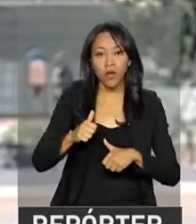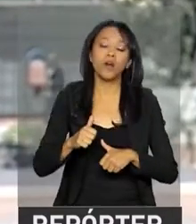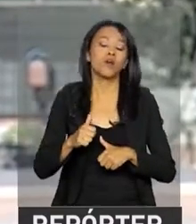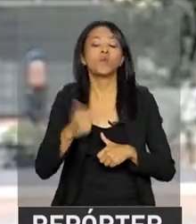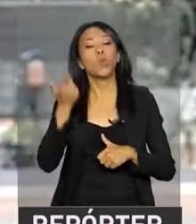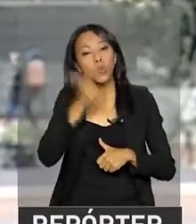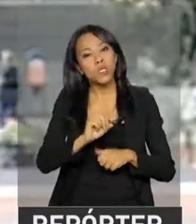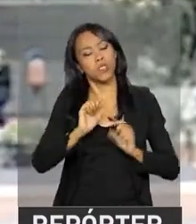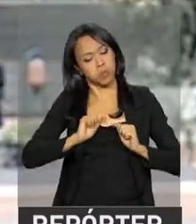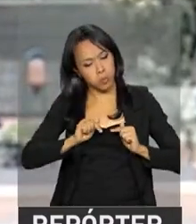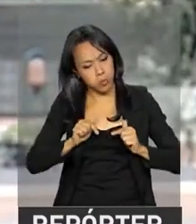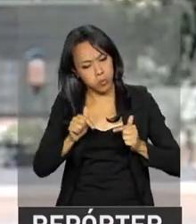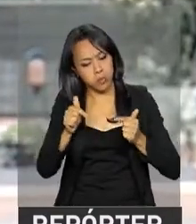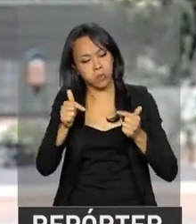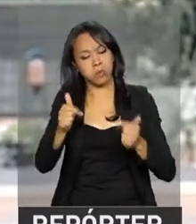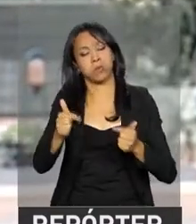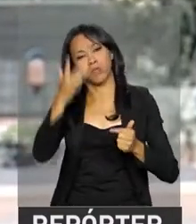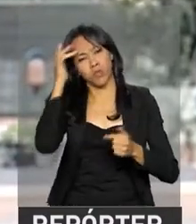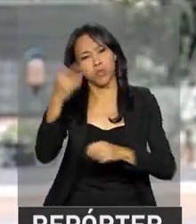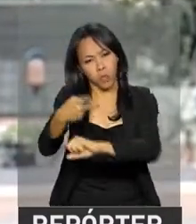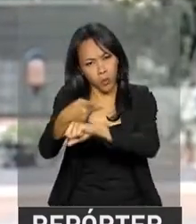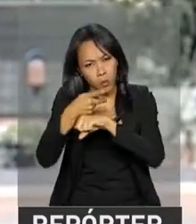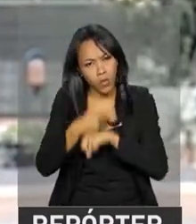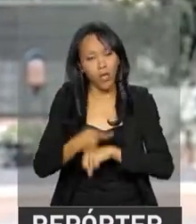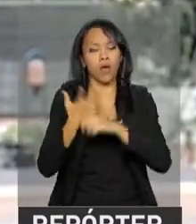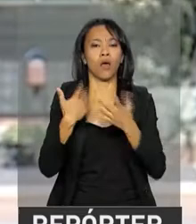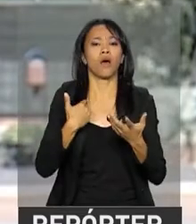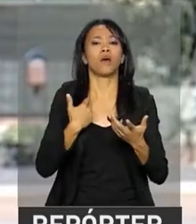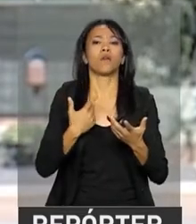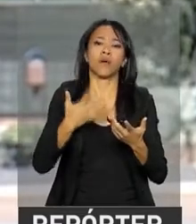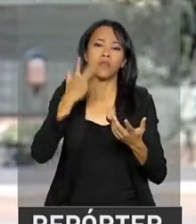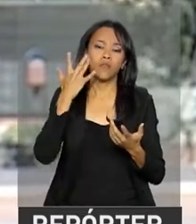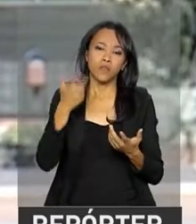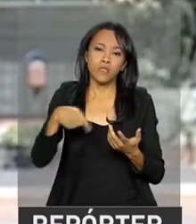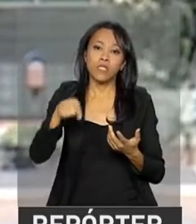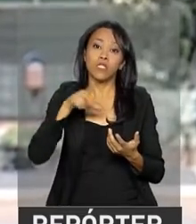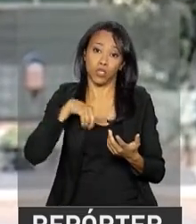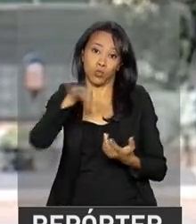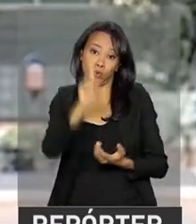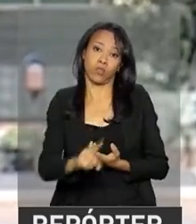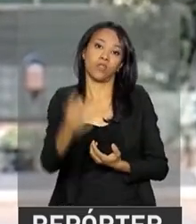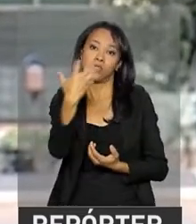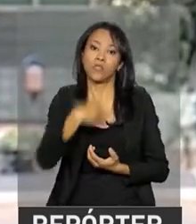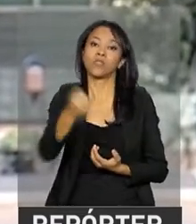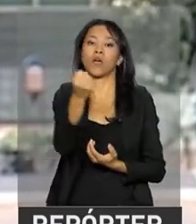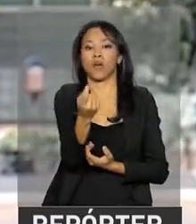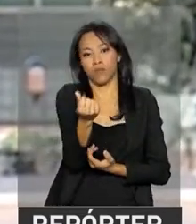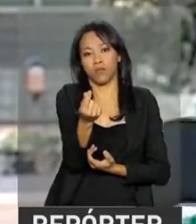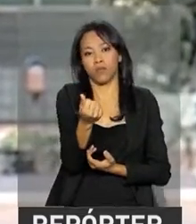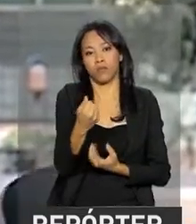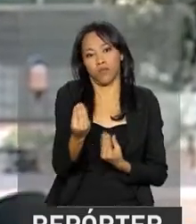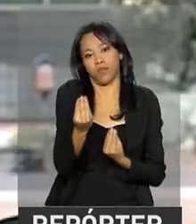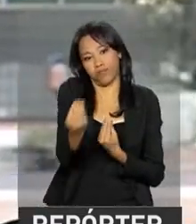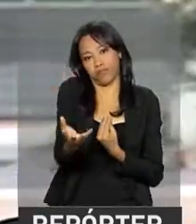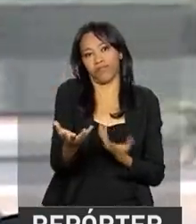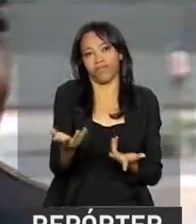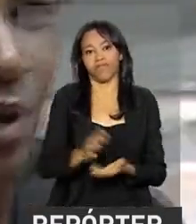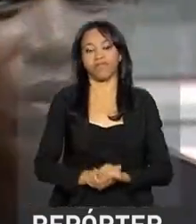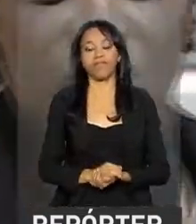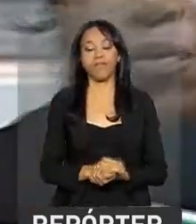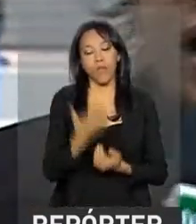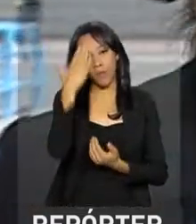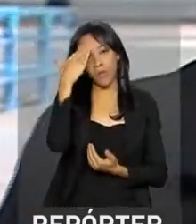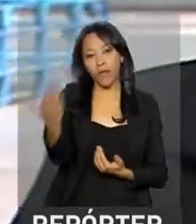e fitou de atendimento proporcionamos que as pessoas que tinham direito e efetuasse o saque obrigada